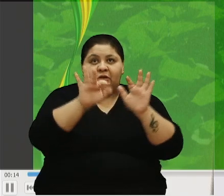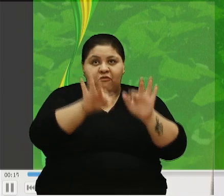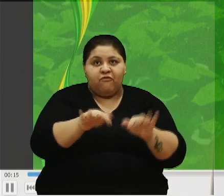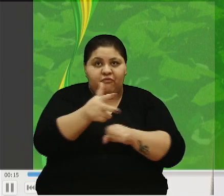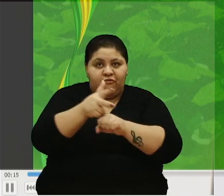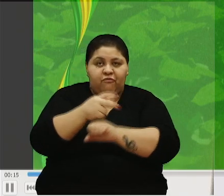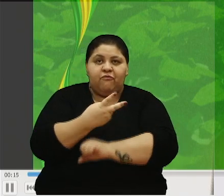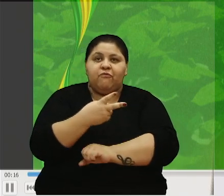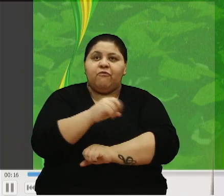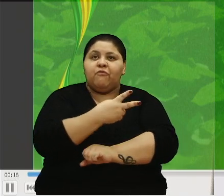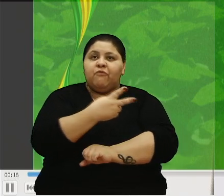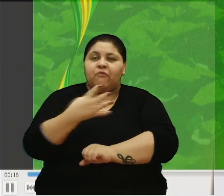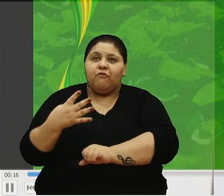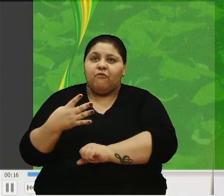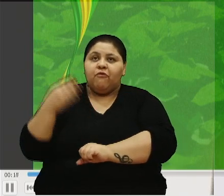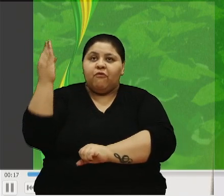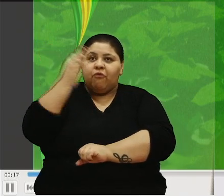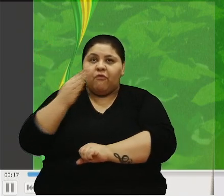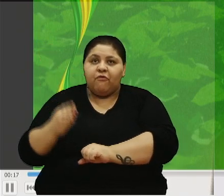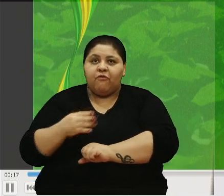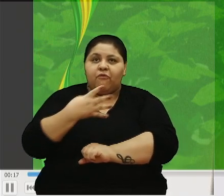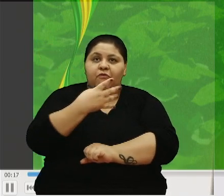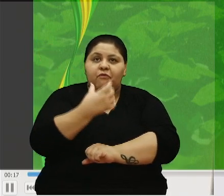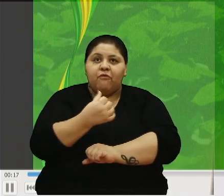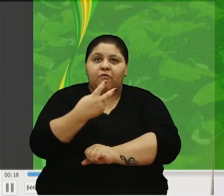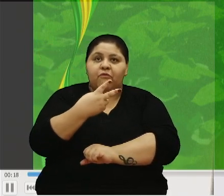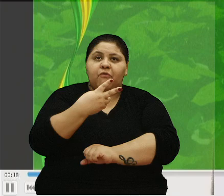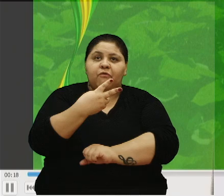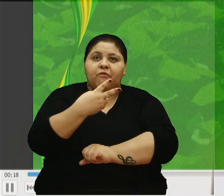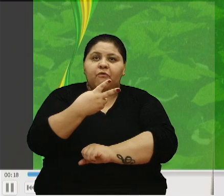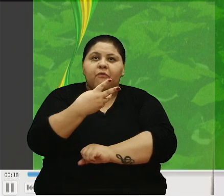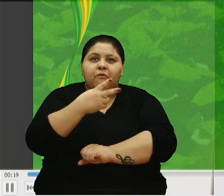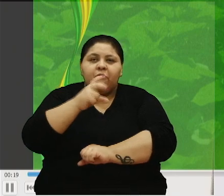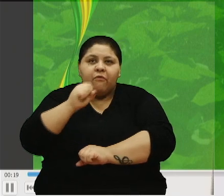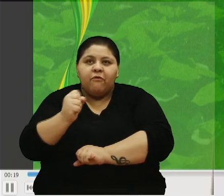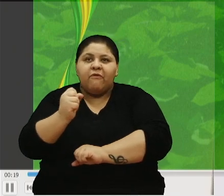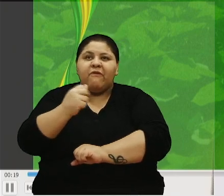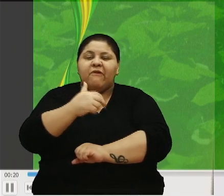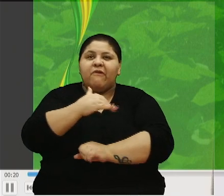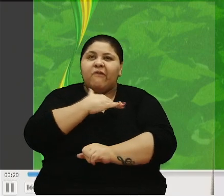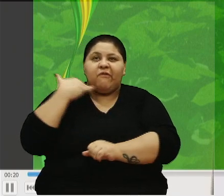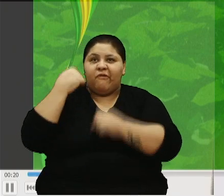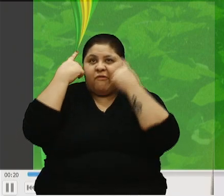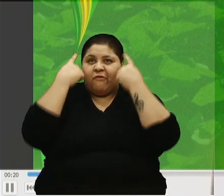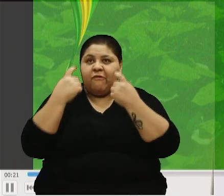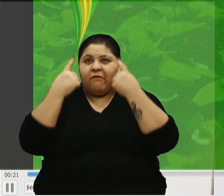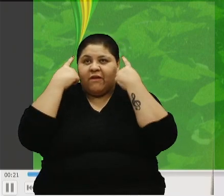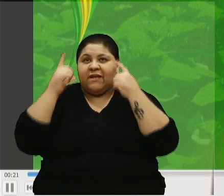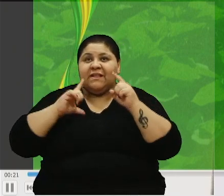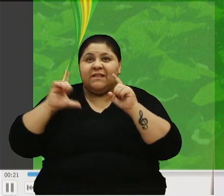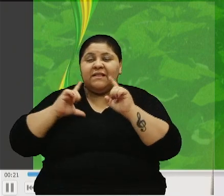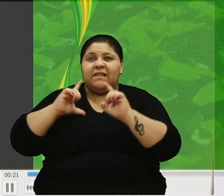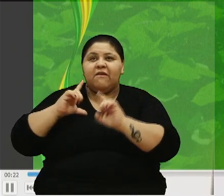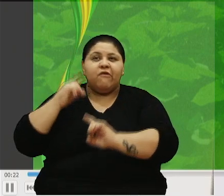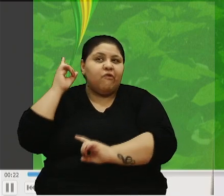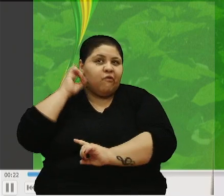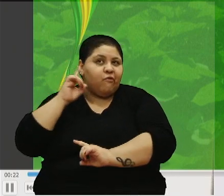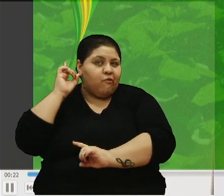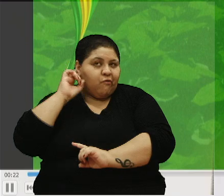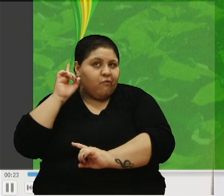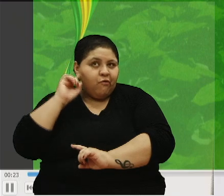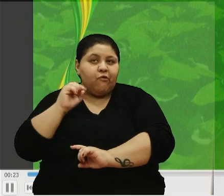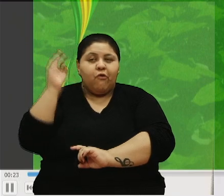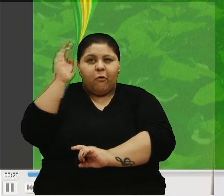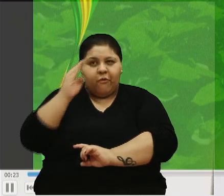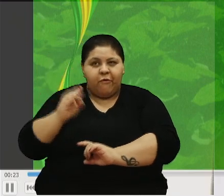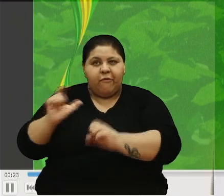Em 2024, o Brasil registrou 46.328 mortes violentas intencionais. Segundo o Anuário Brasileiro de